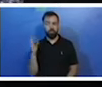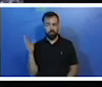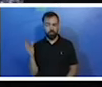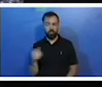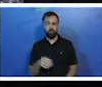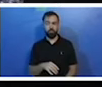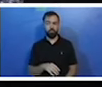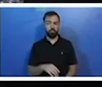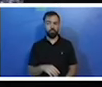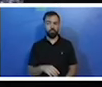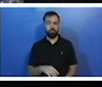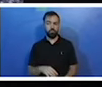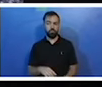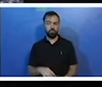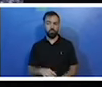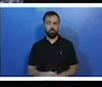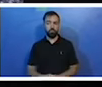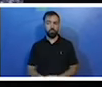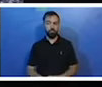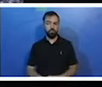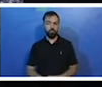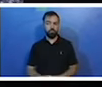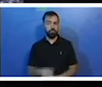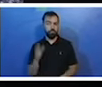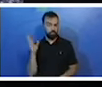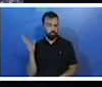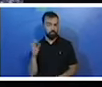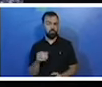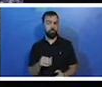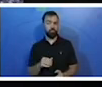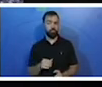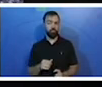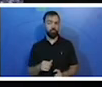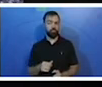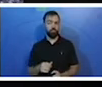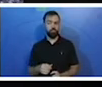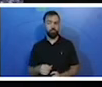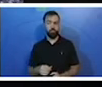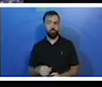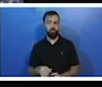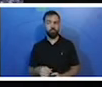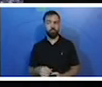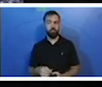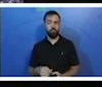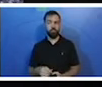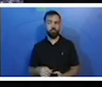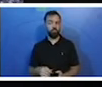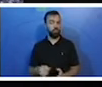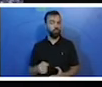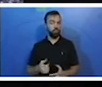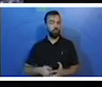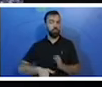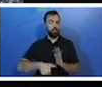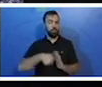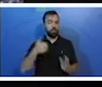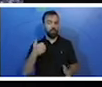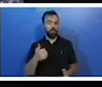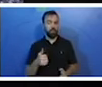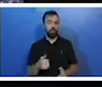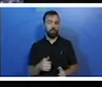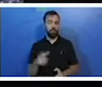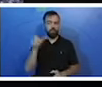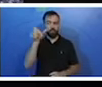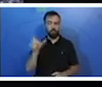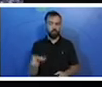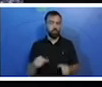também foi se popularizando e mudando. Então aqui temos um atleta, James Monroe, considerado um dos primeiros grandes atletas do